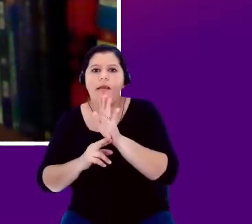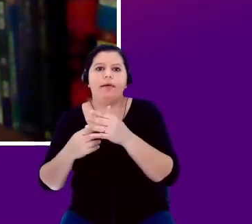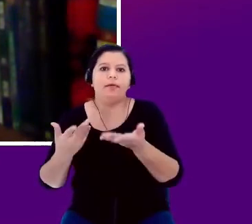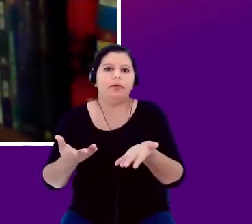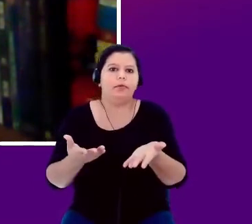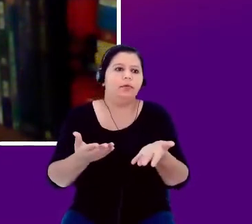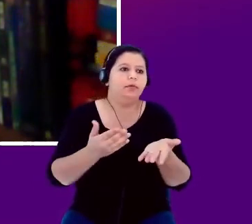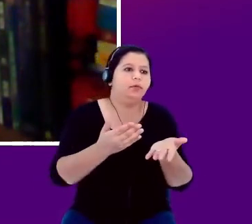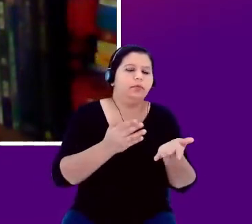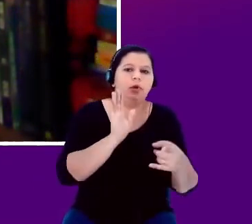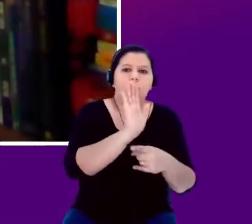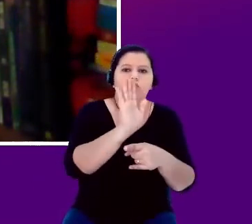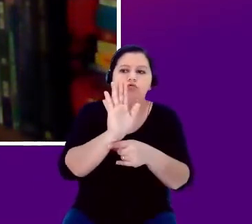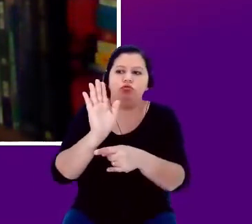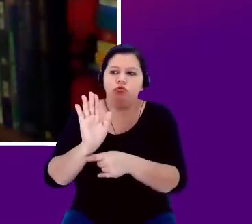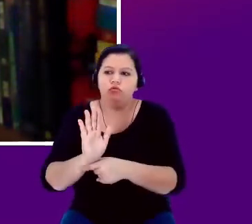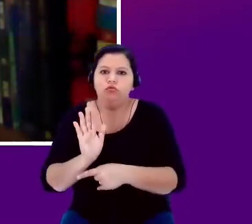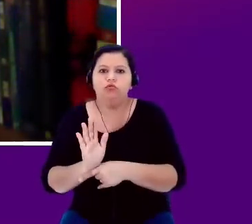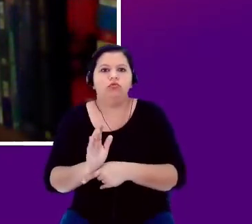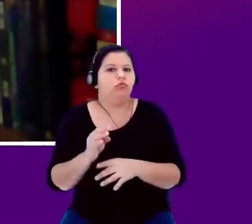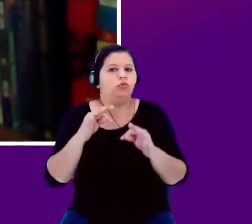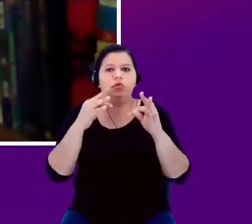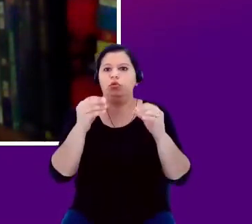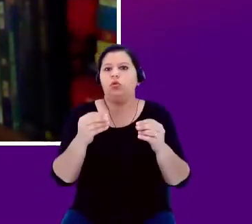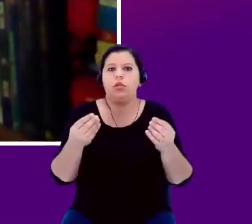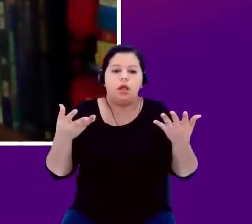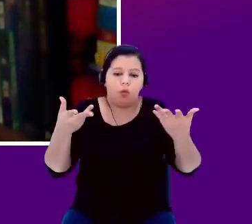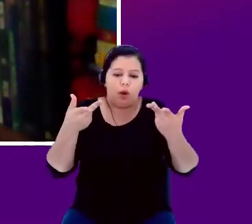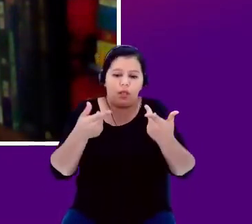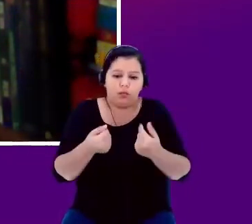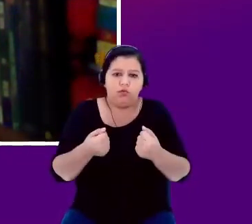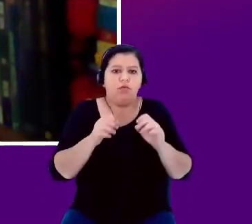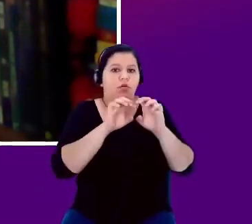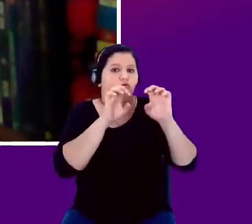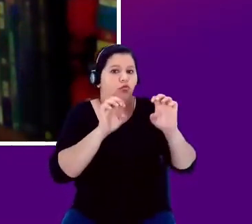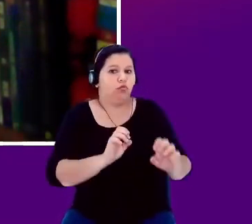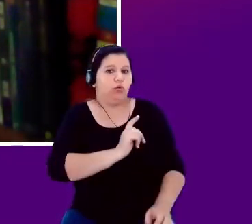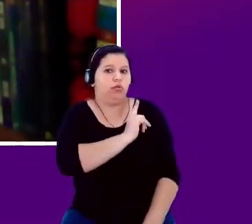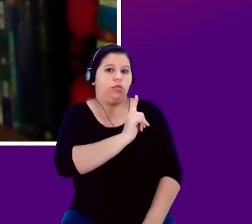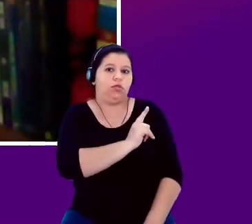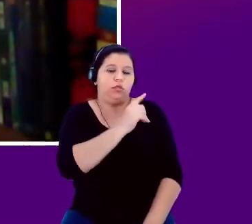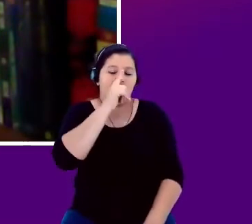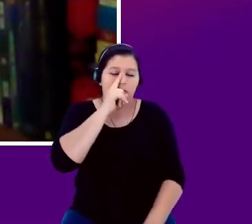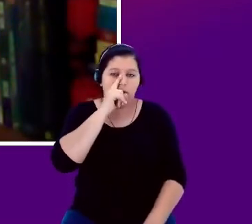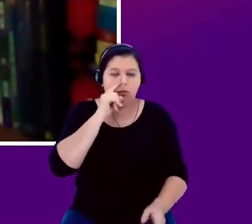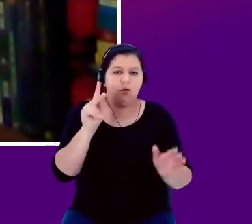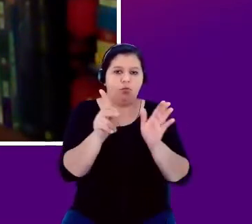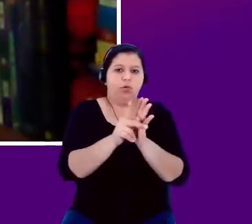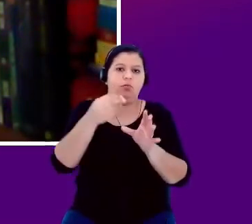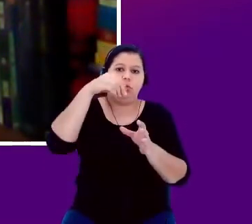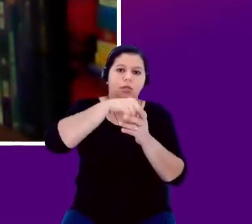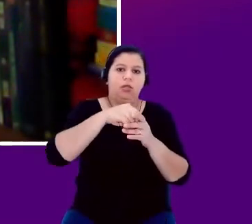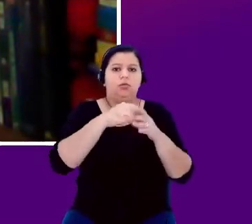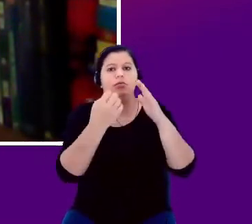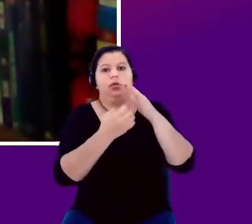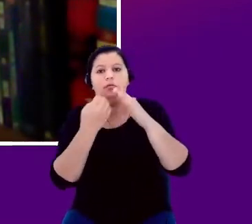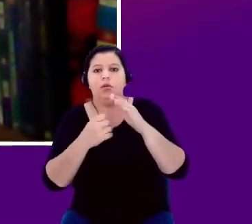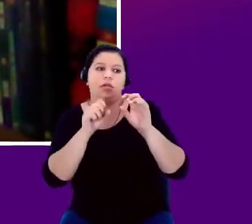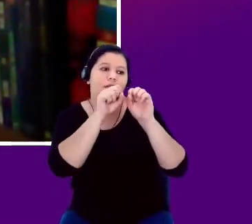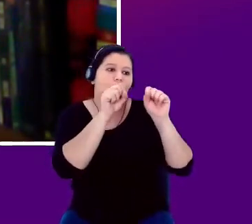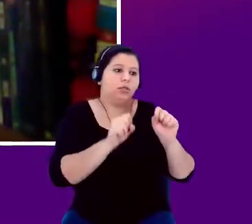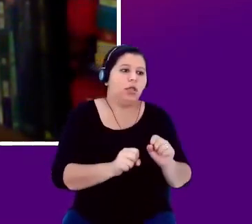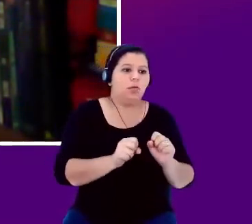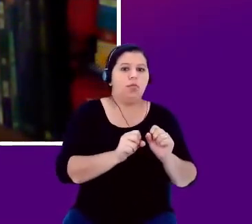provisões, você tem toda a parte qualitativa que trata da estrutura de gestão de risco das empresas, dos sistemas de controles